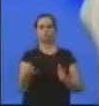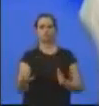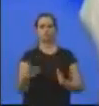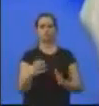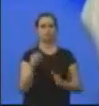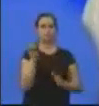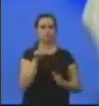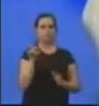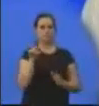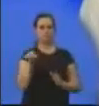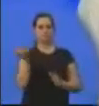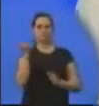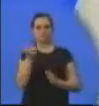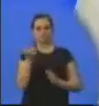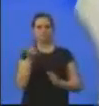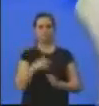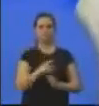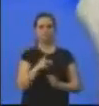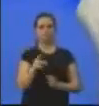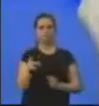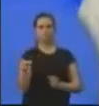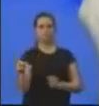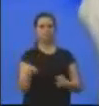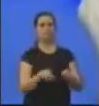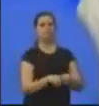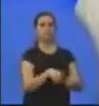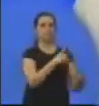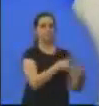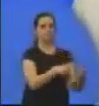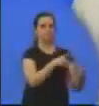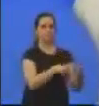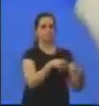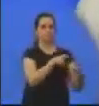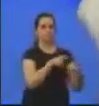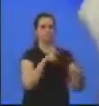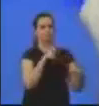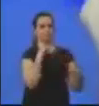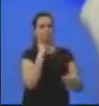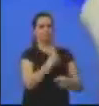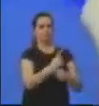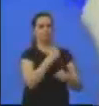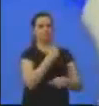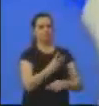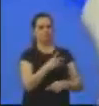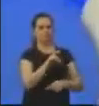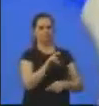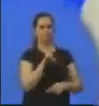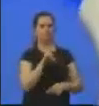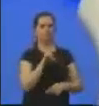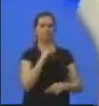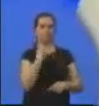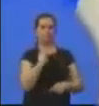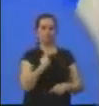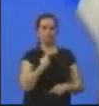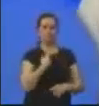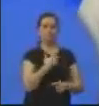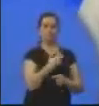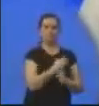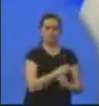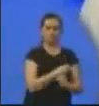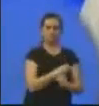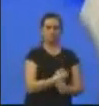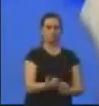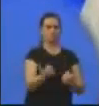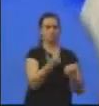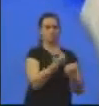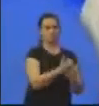infinito. Mas eu posso simplificar. Então eu vou dividir por x e eu encontro 3x. Agora, quando eu